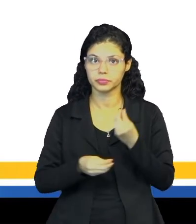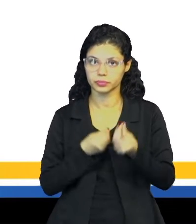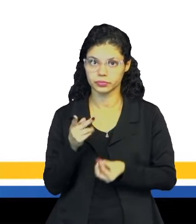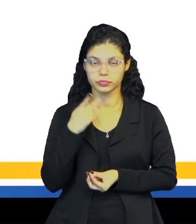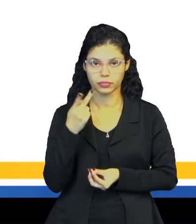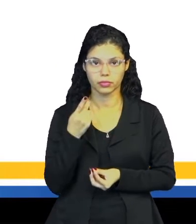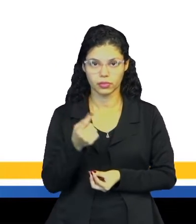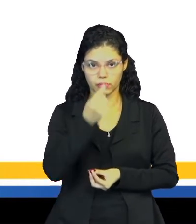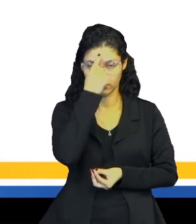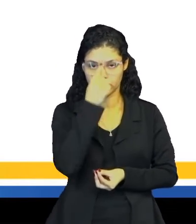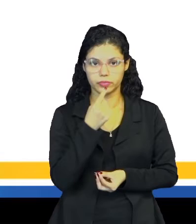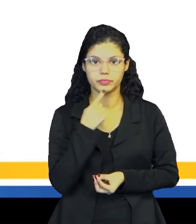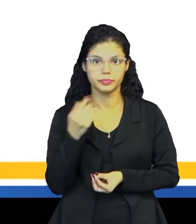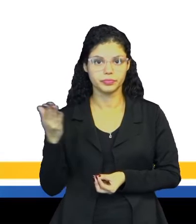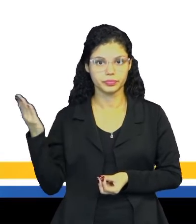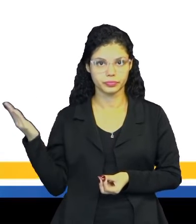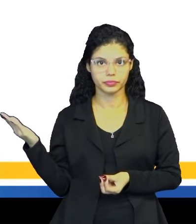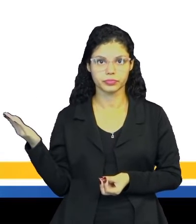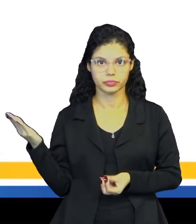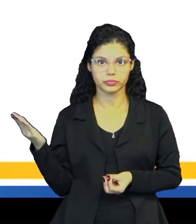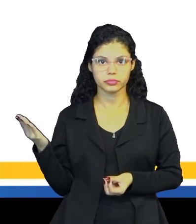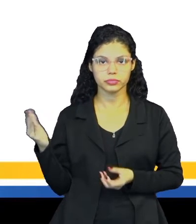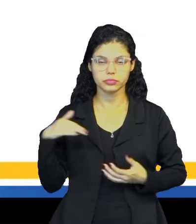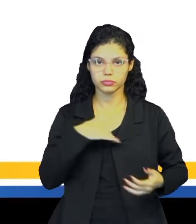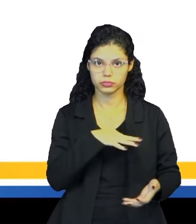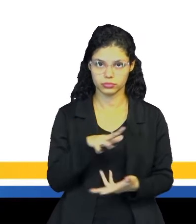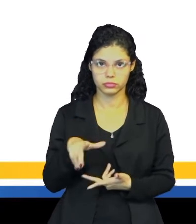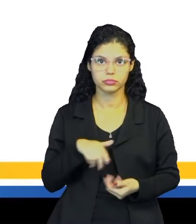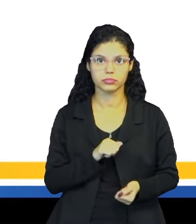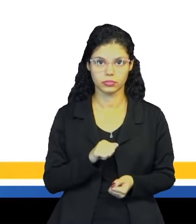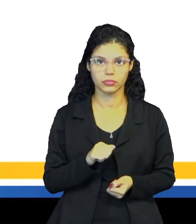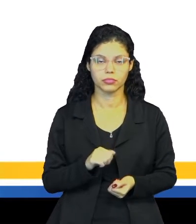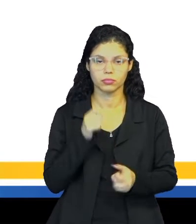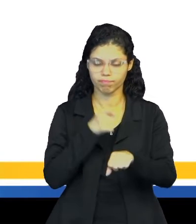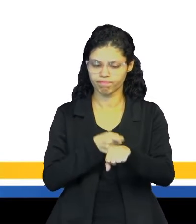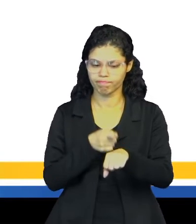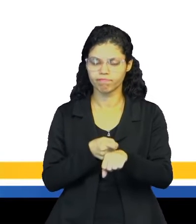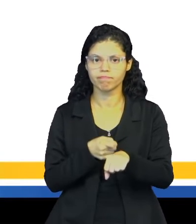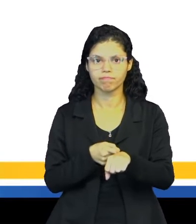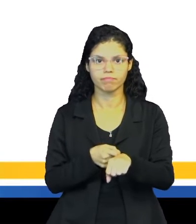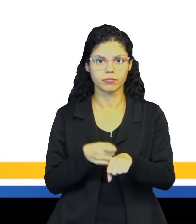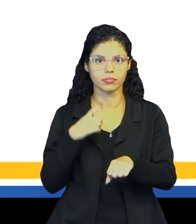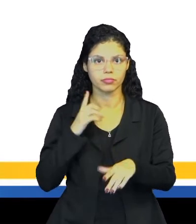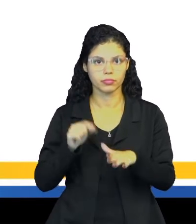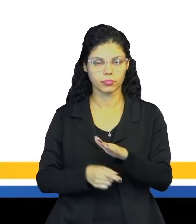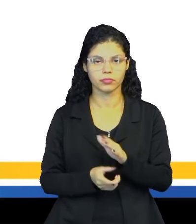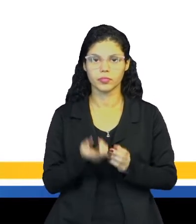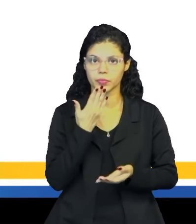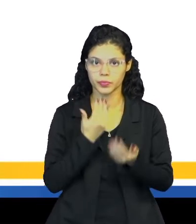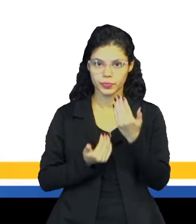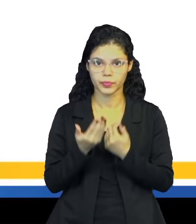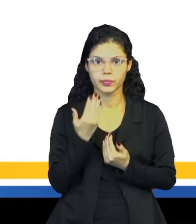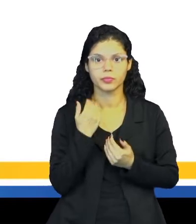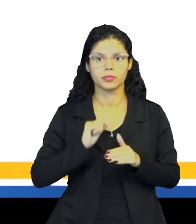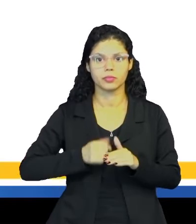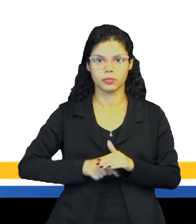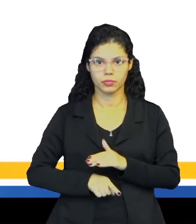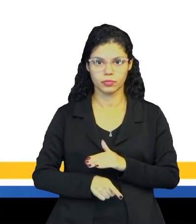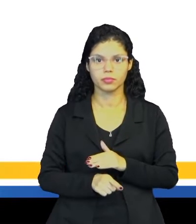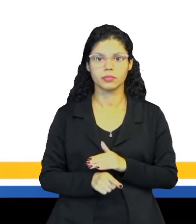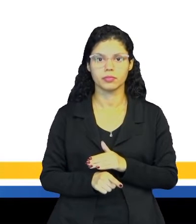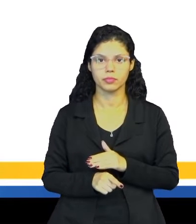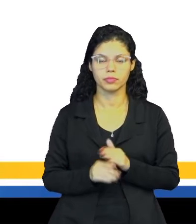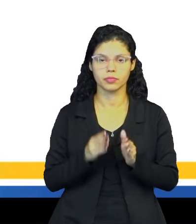falei, conforme a figura dada por fagocitose, eles englobam partícula sólida. Esse vacúolo digestivo ele vai digerindo, então,